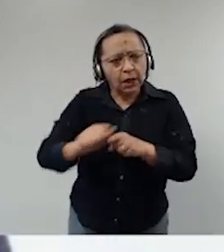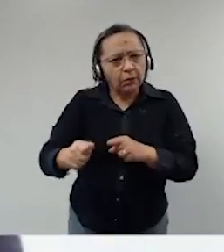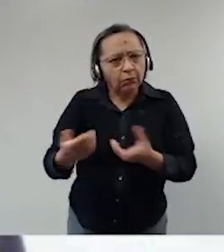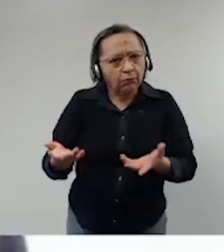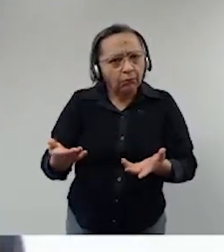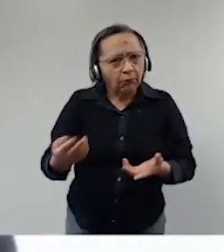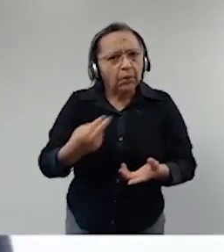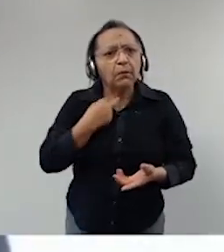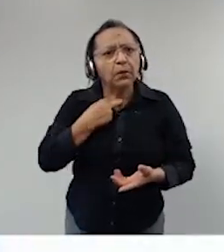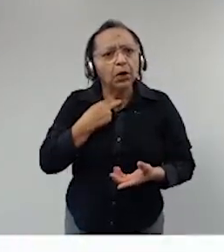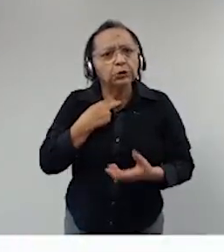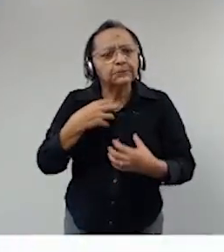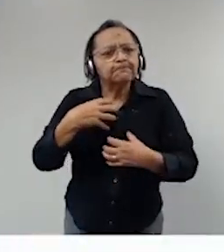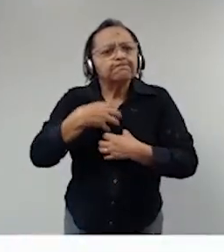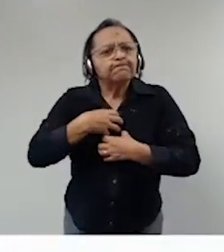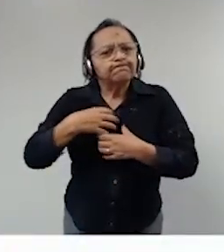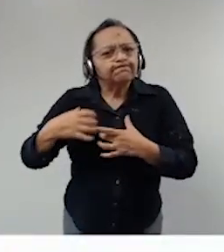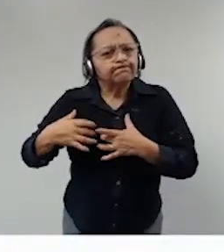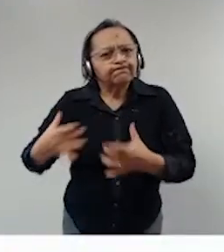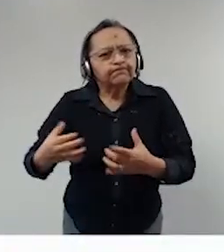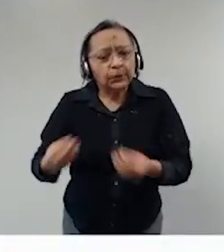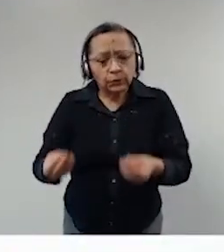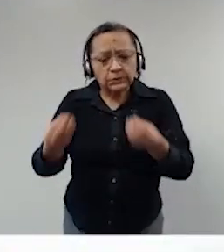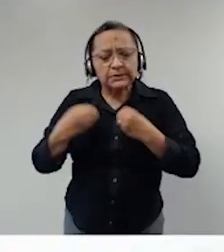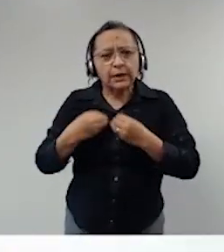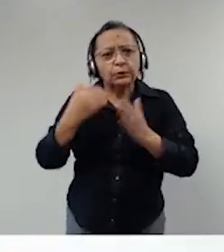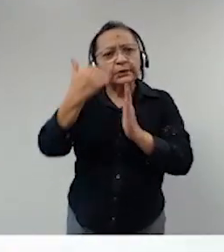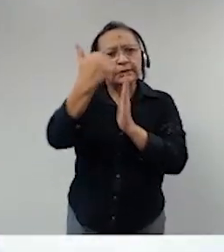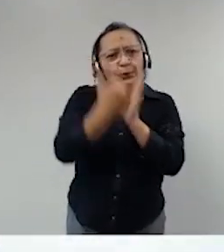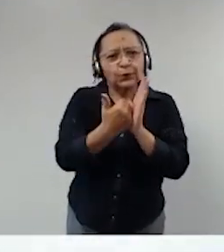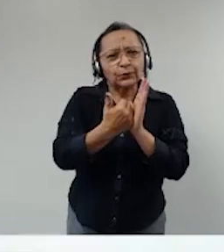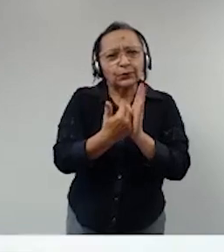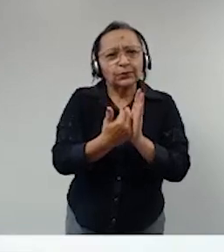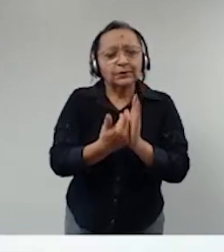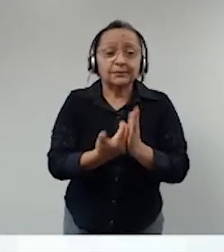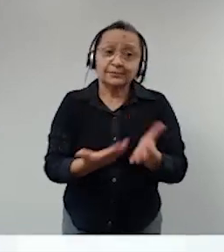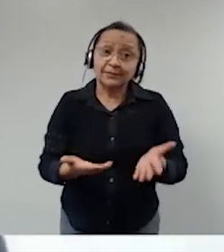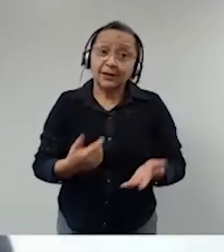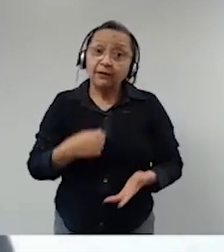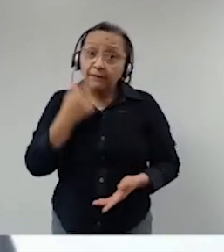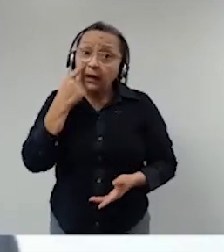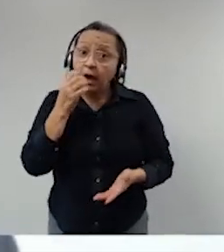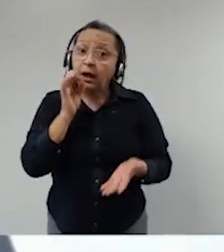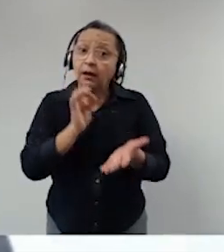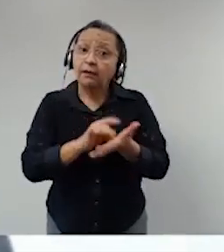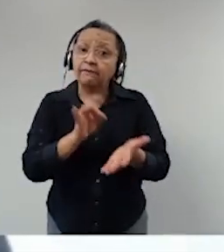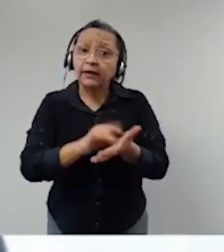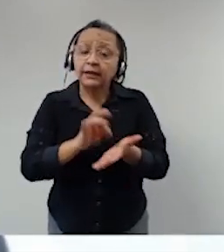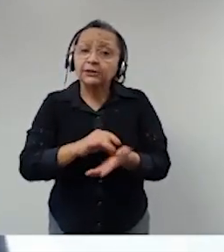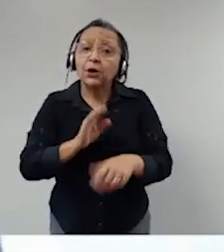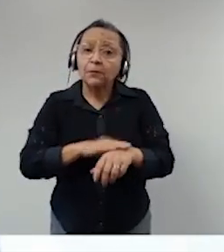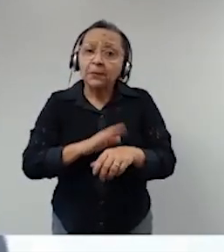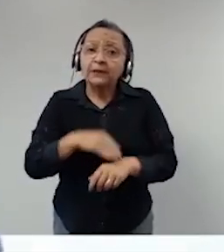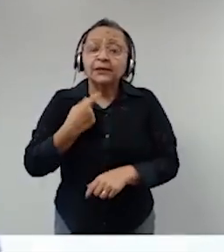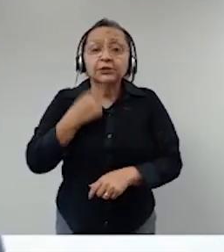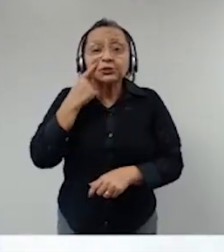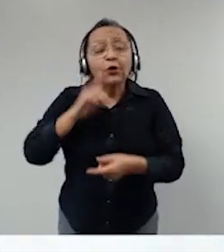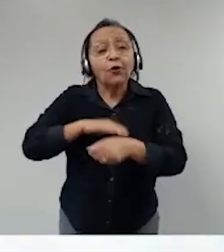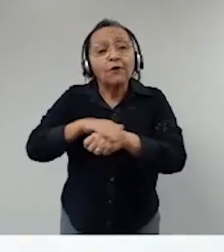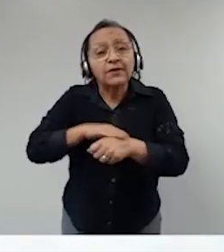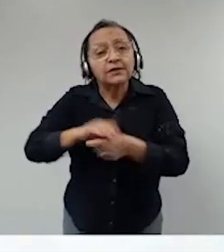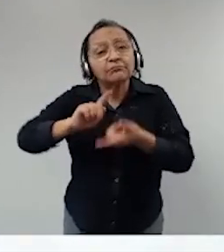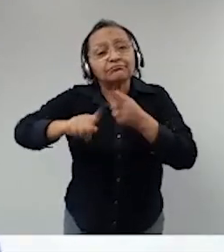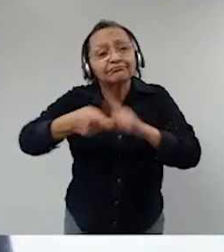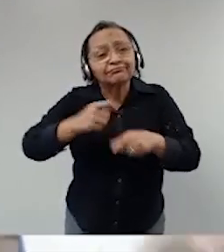momento e nos conceder algum desconto? A gente falou, bom, é verdade. É o momento da gente tentar